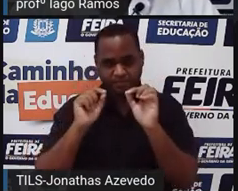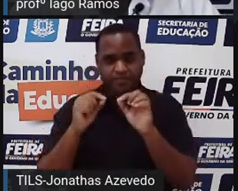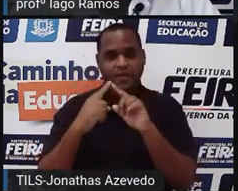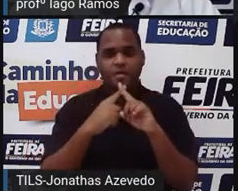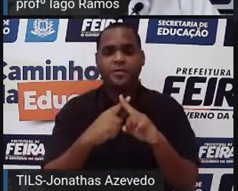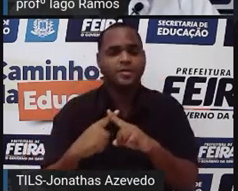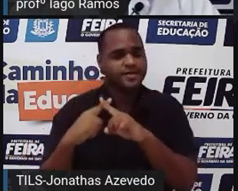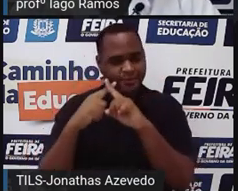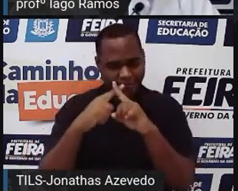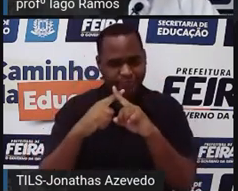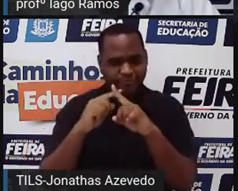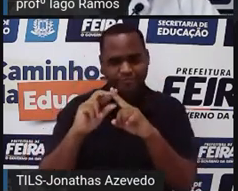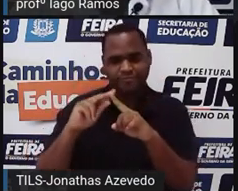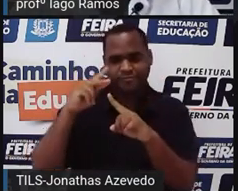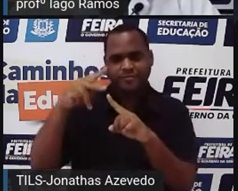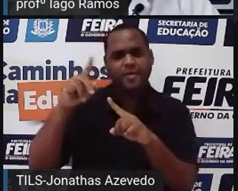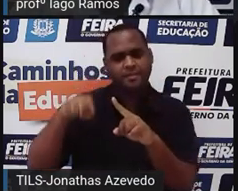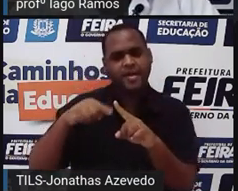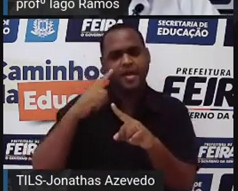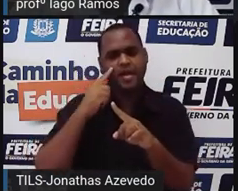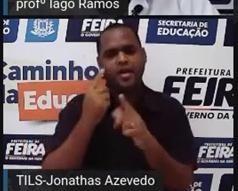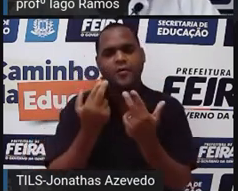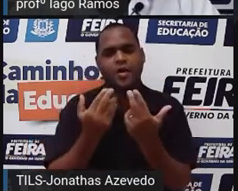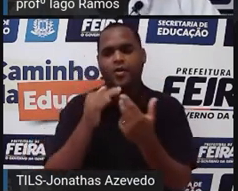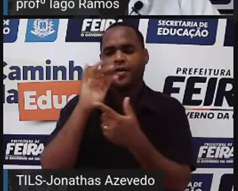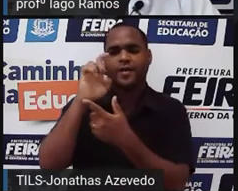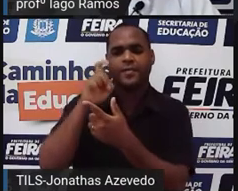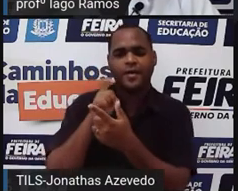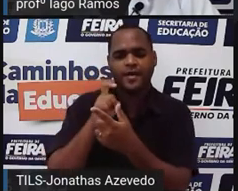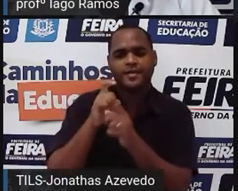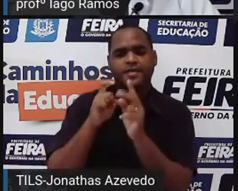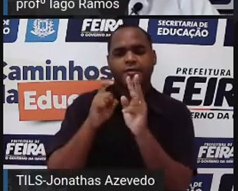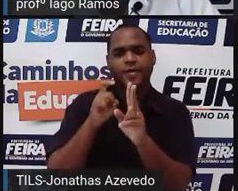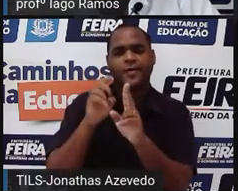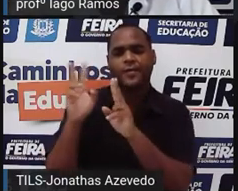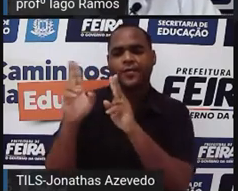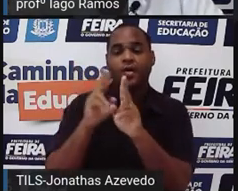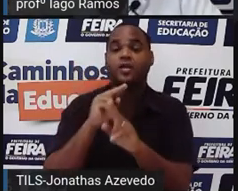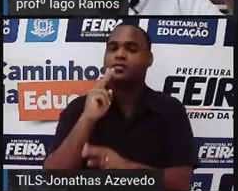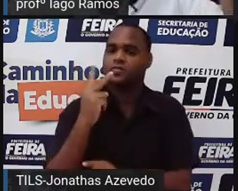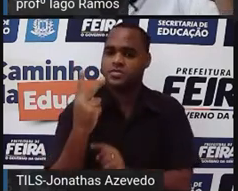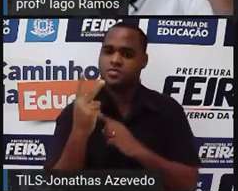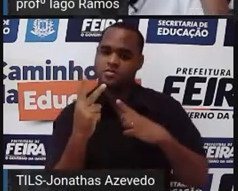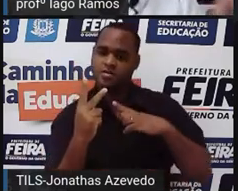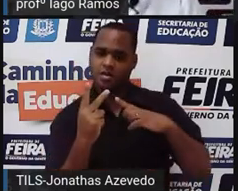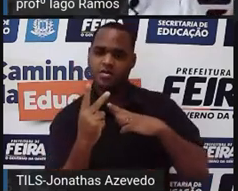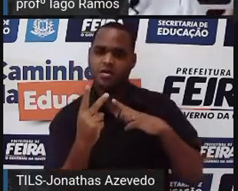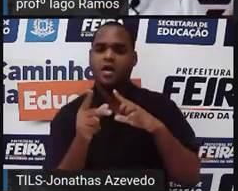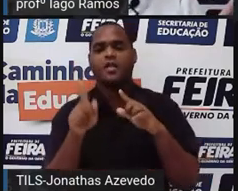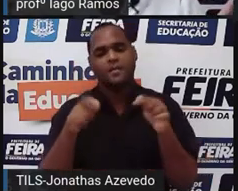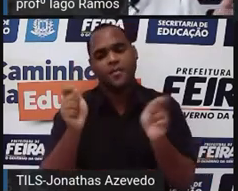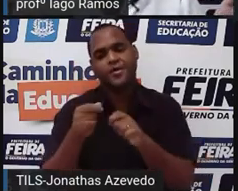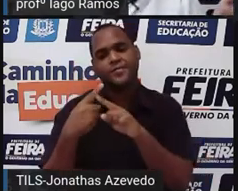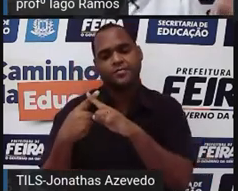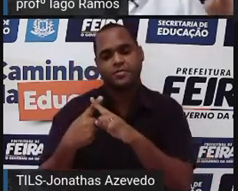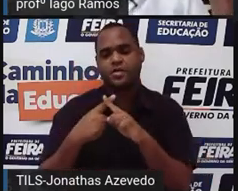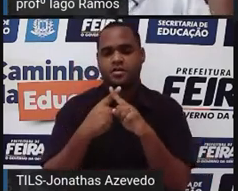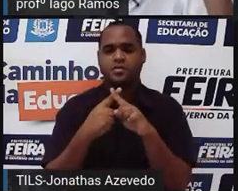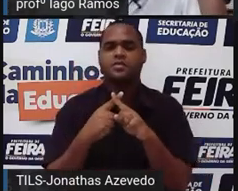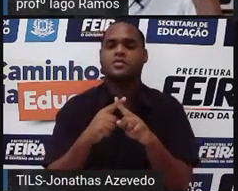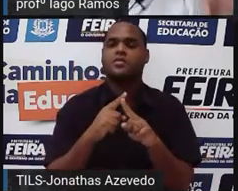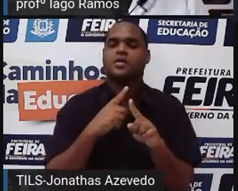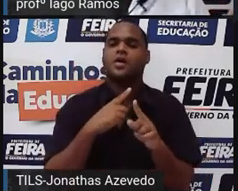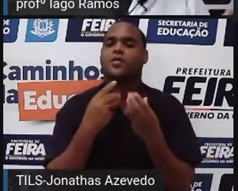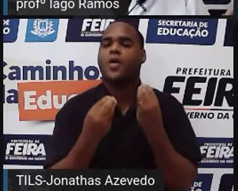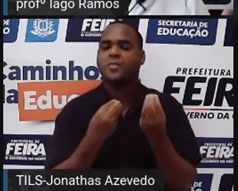de potências de mesmo expoente, tá? Então, são duas potenciações multiplicadas.